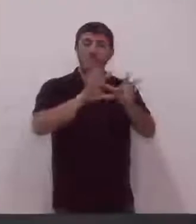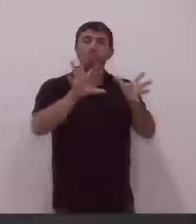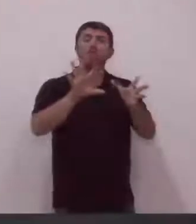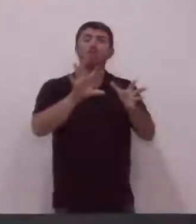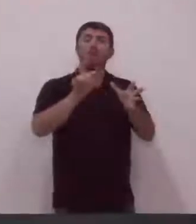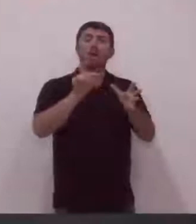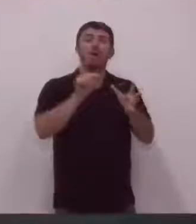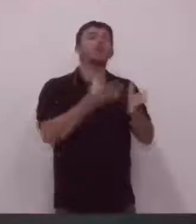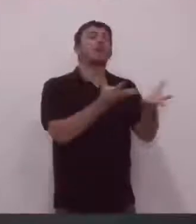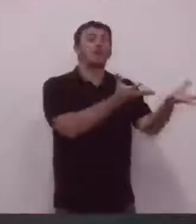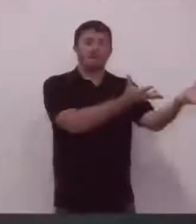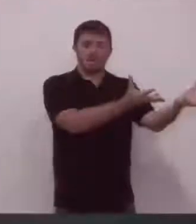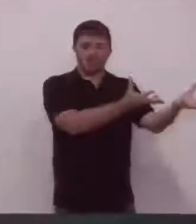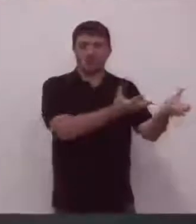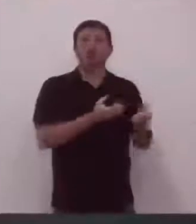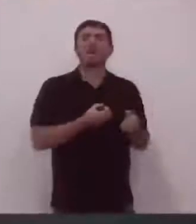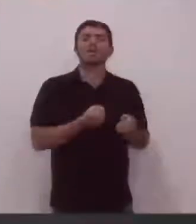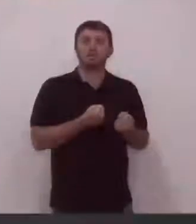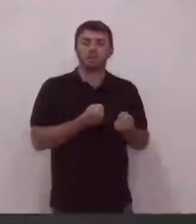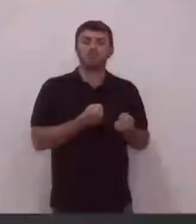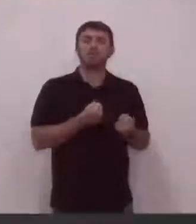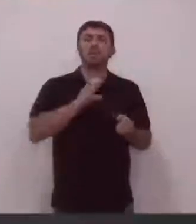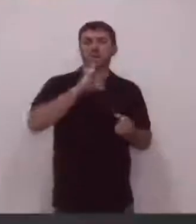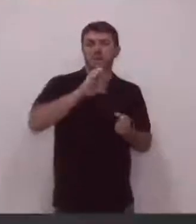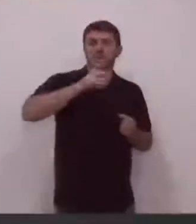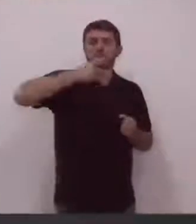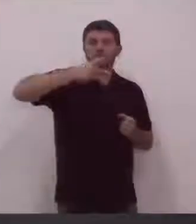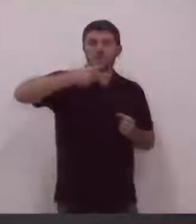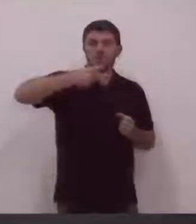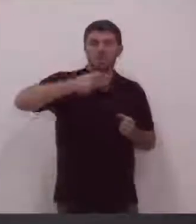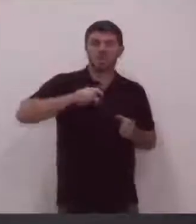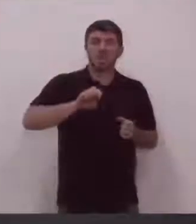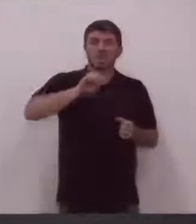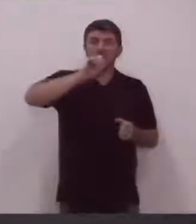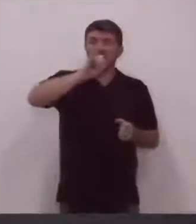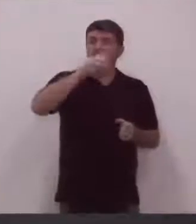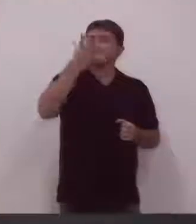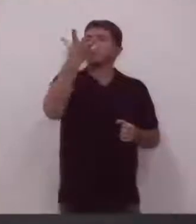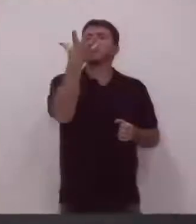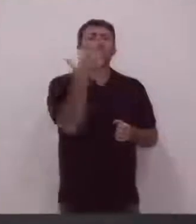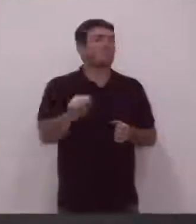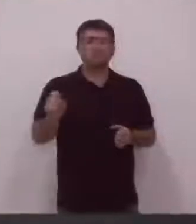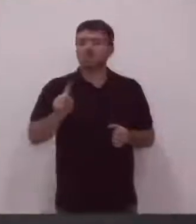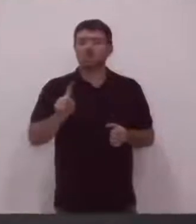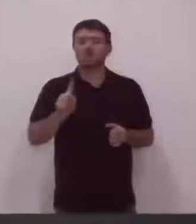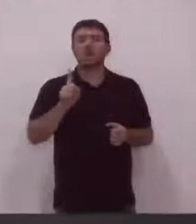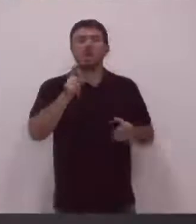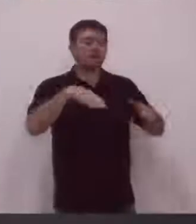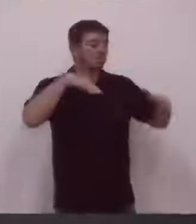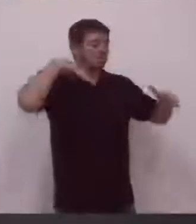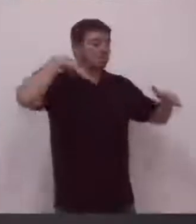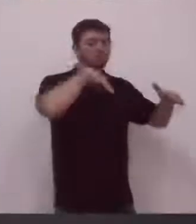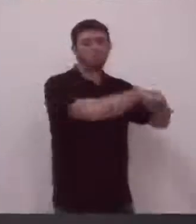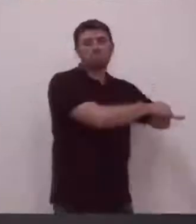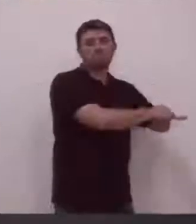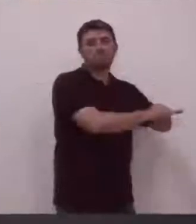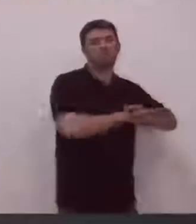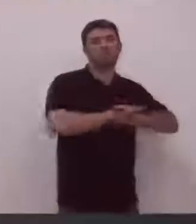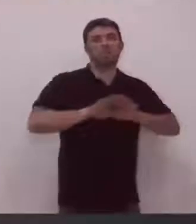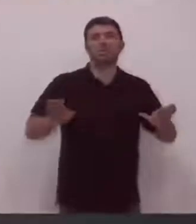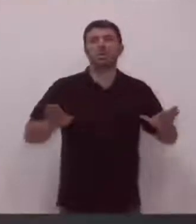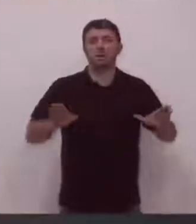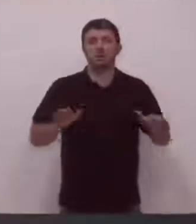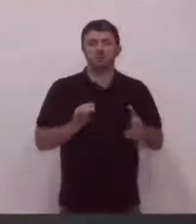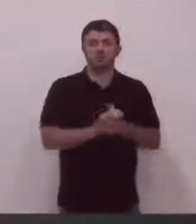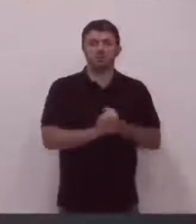rejeito, automaticamente, se for rejeitado, será arquivada. Então, nesse momento, eu solicito ao primeiro secretário que proceda a